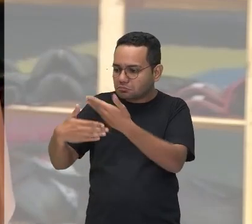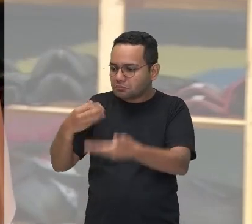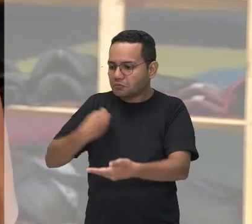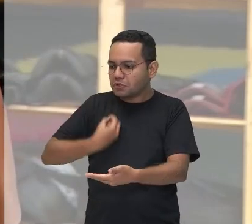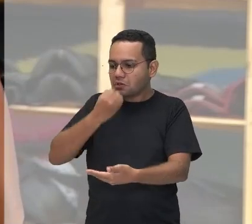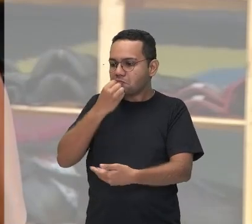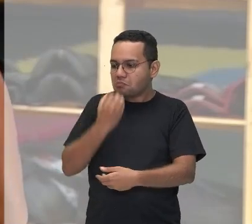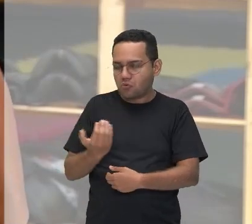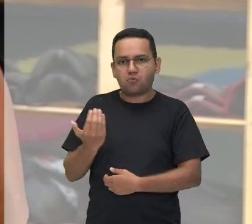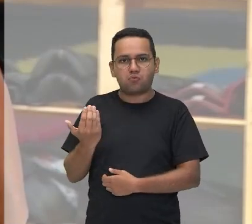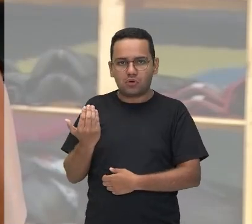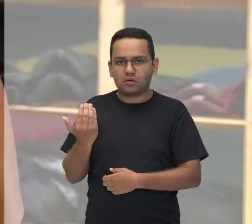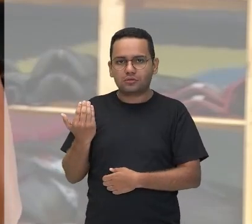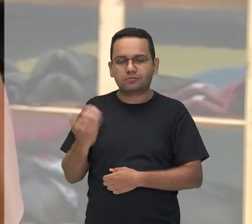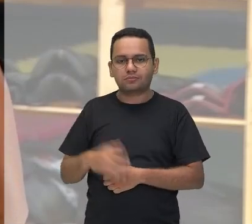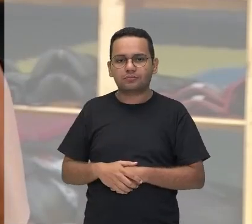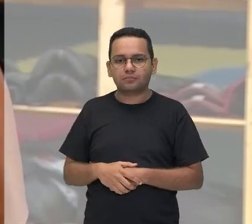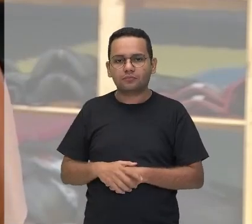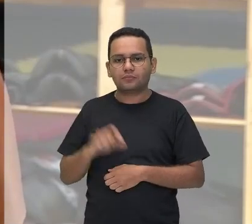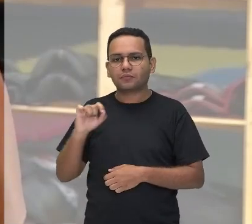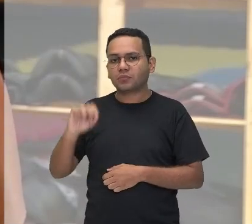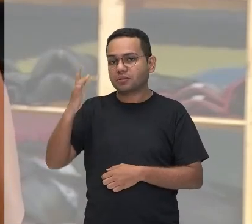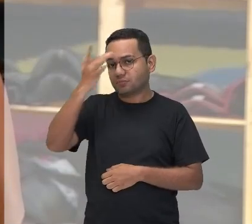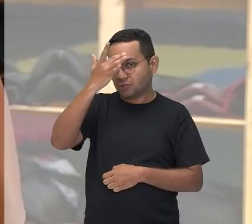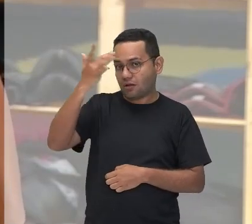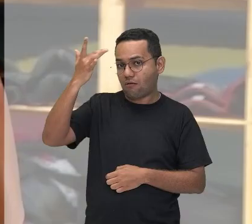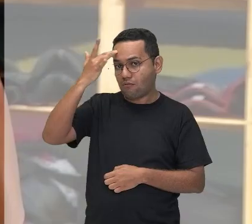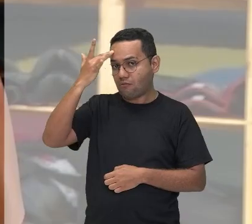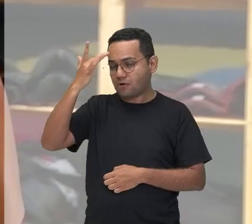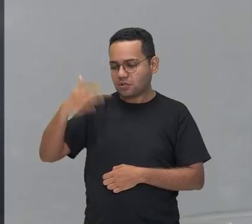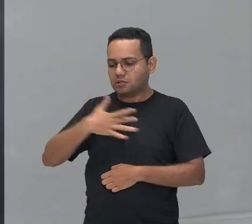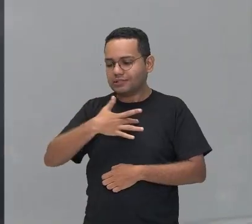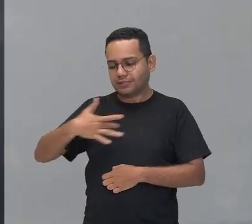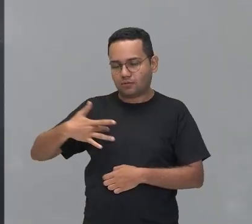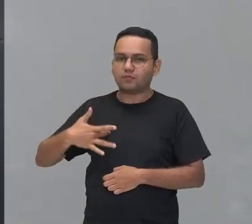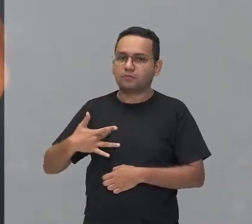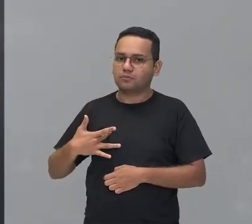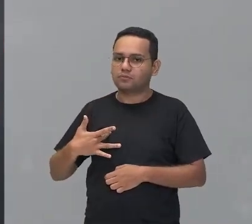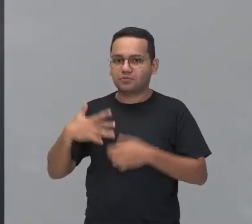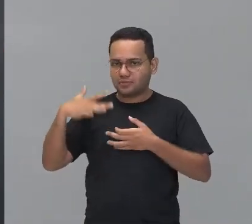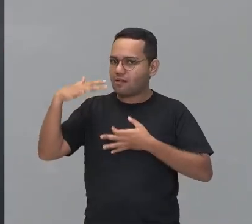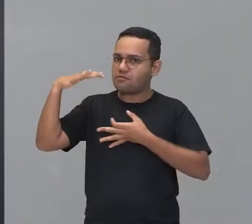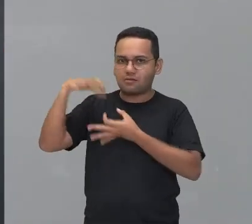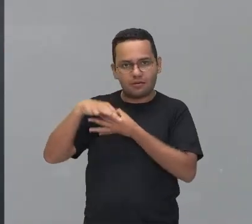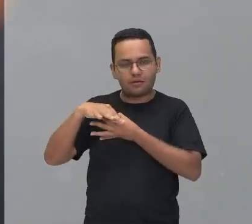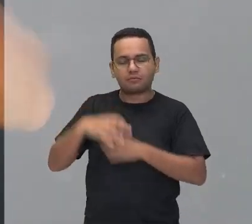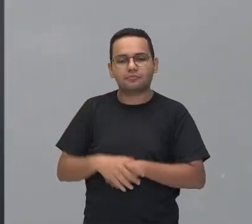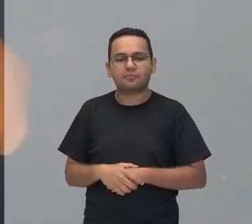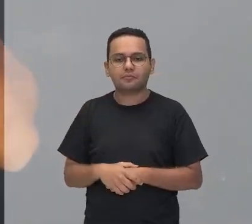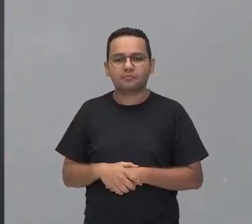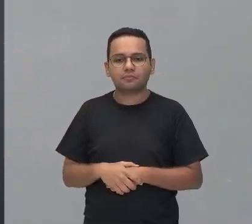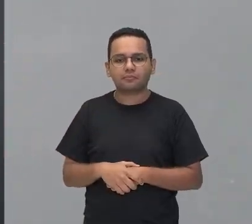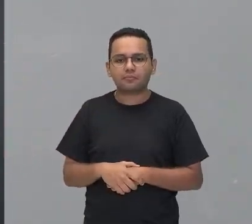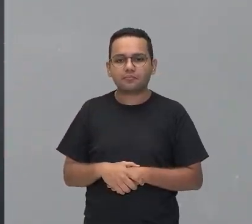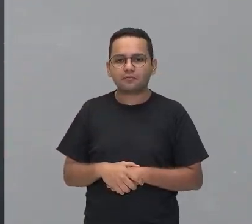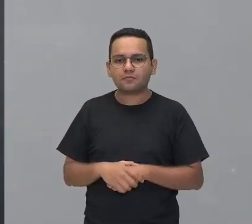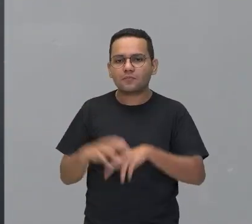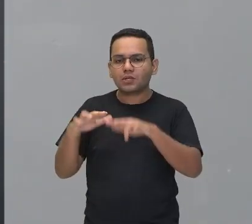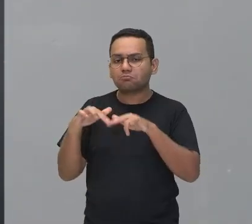tanto saúde mental quanto saúde física. Explicar para eles que o esporte não